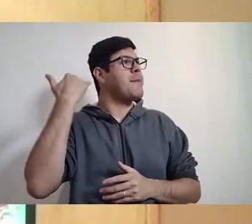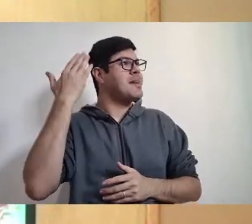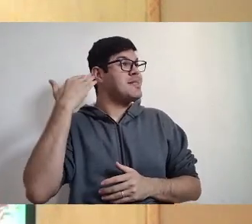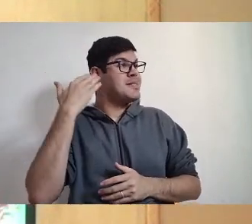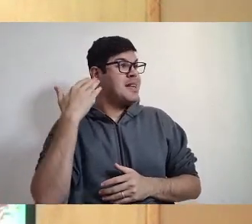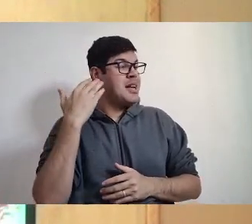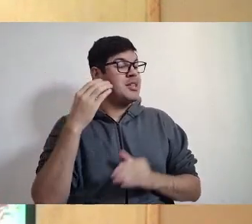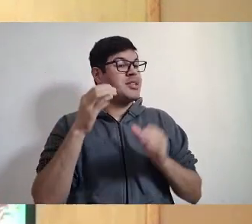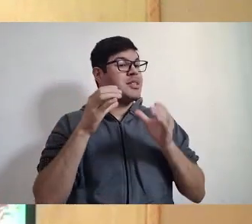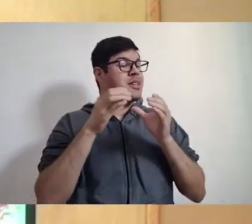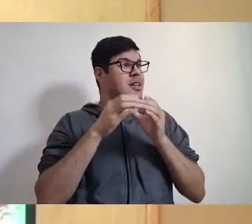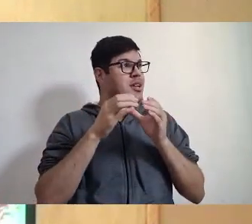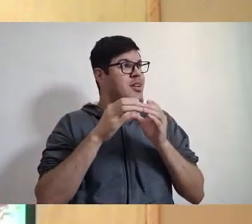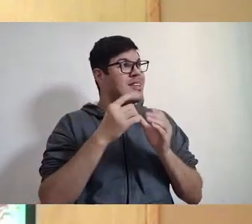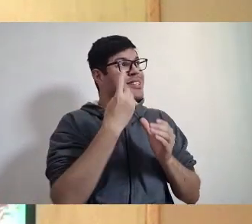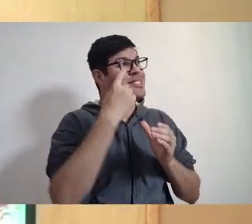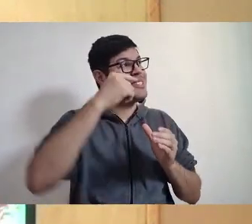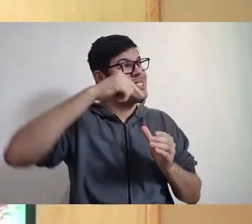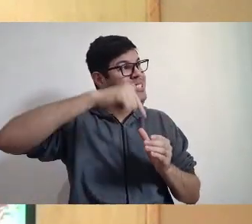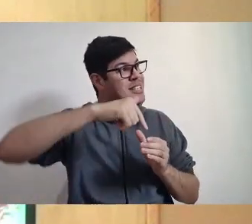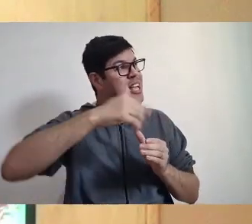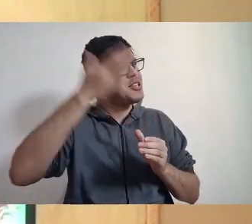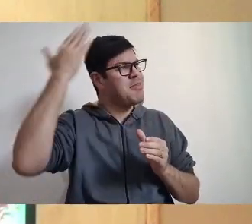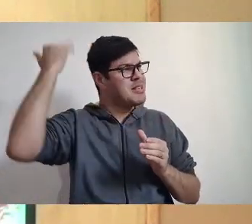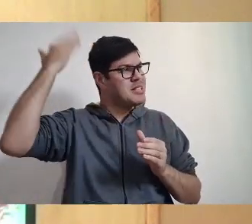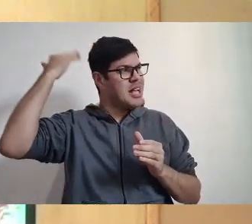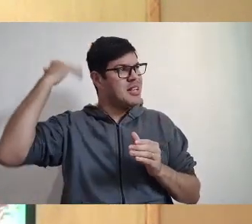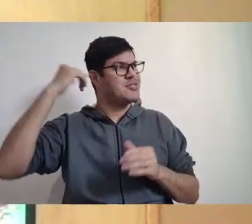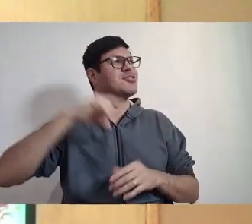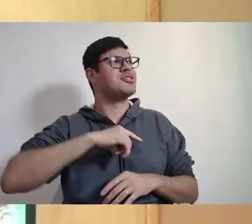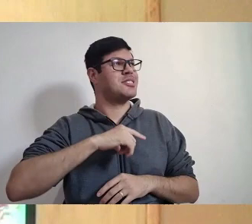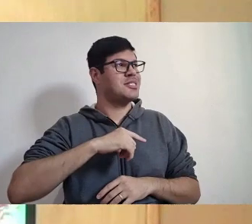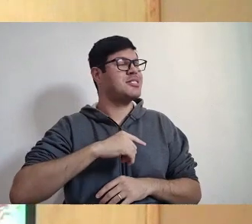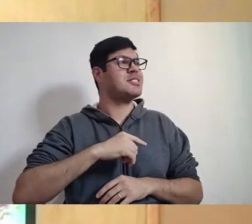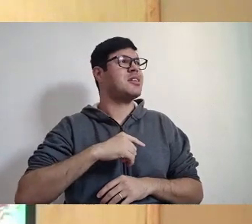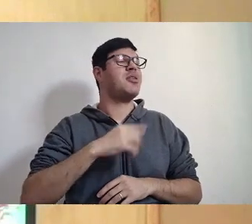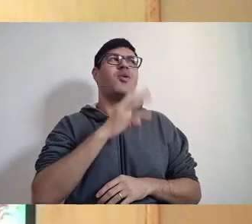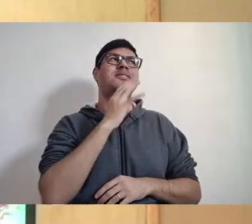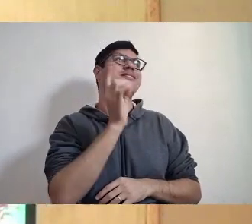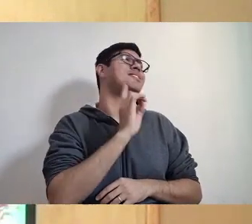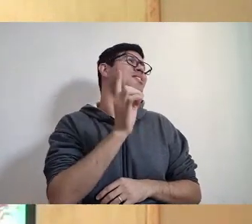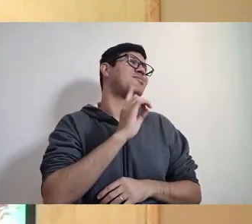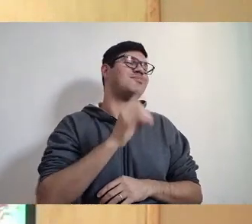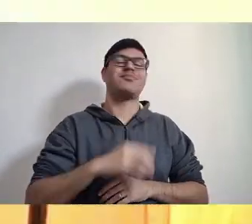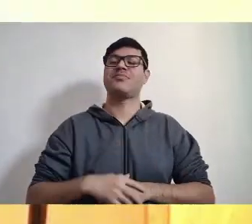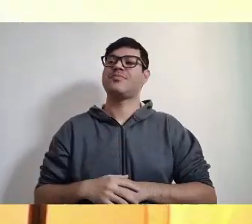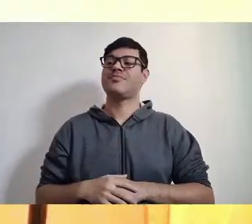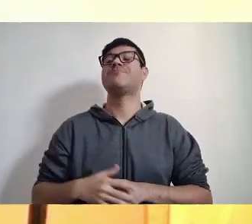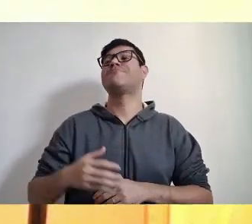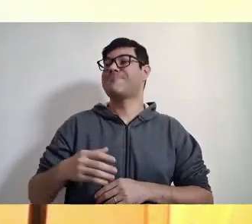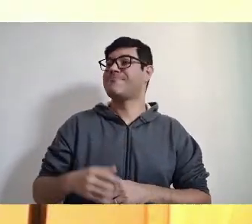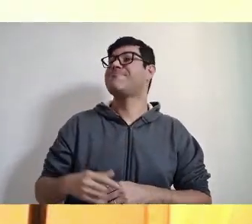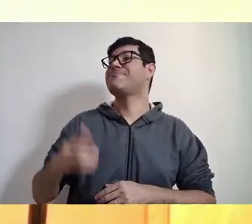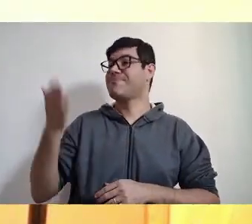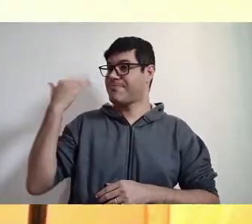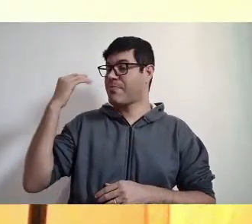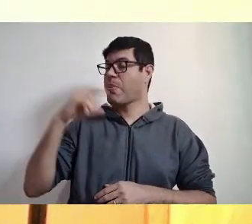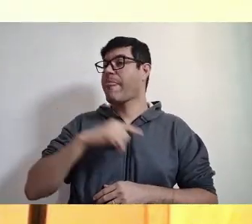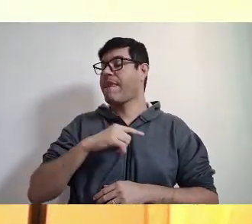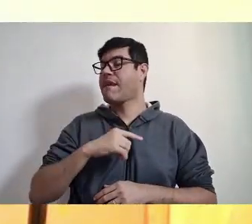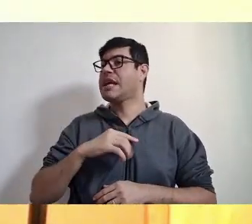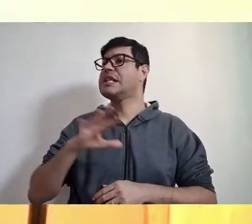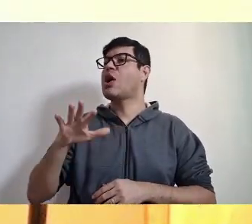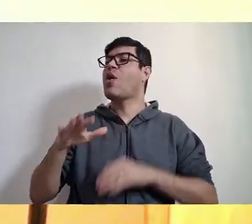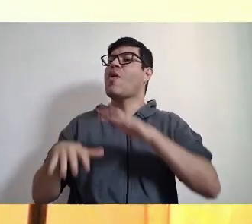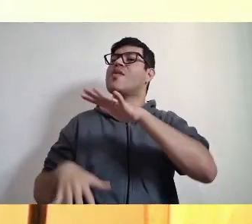Não. Eu conheci. Olha só. Não faz tanto tempo. E, para começar, o espaço físico